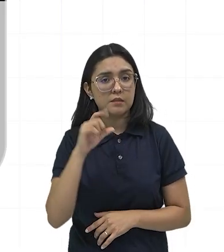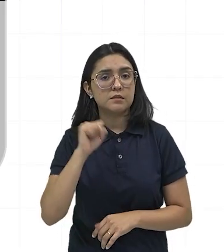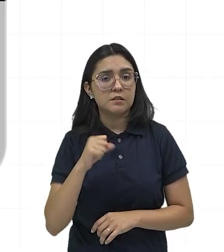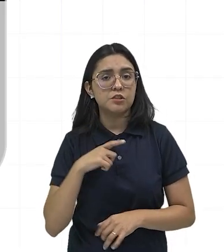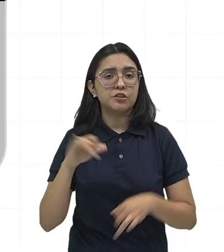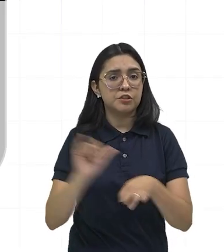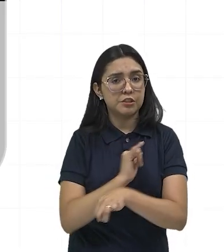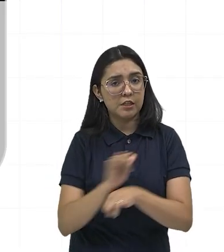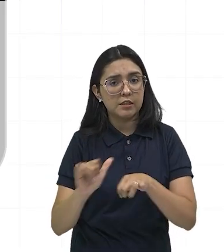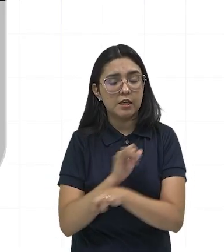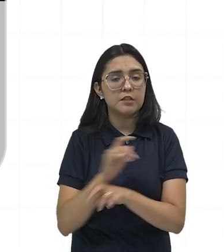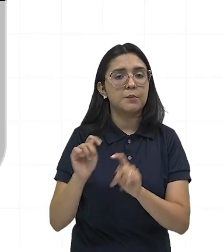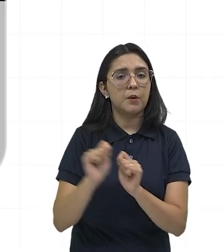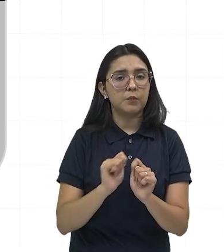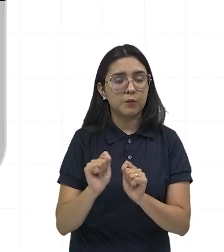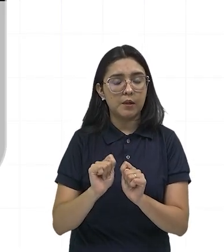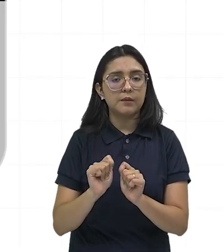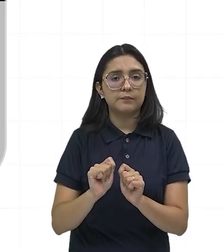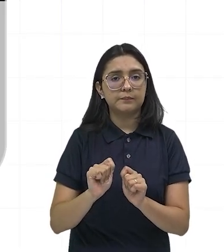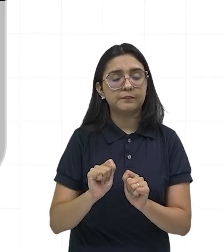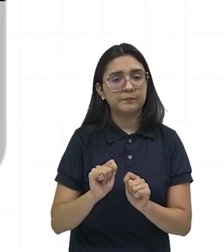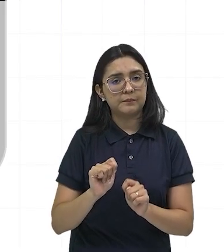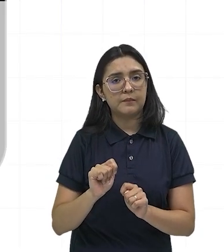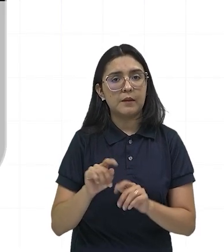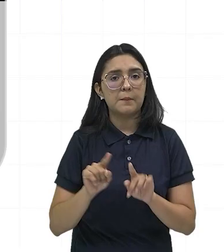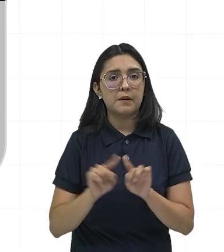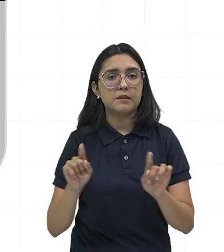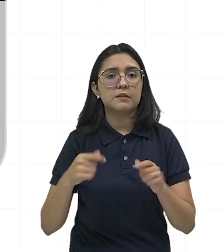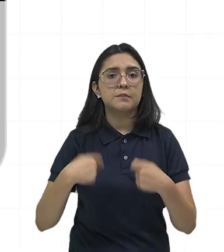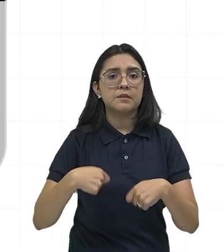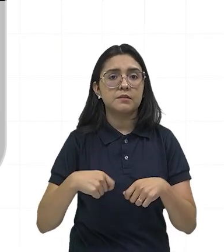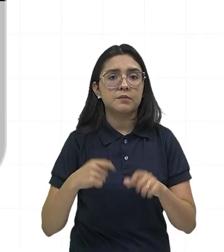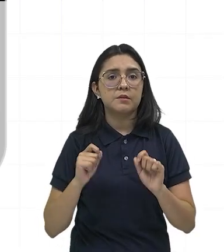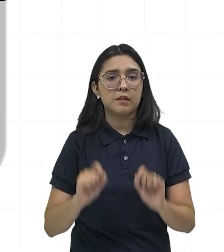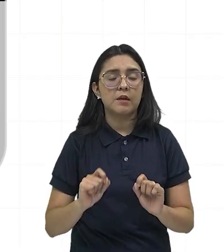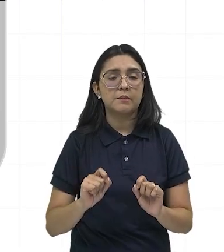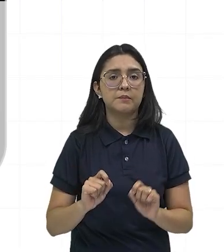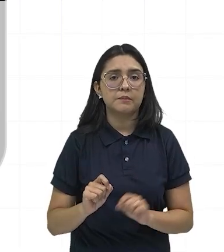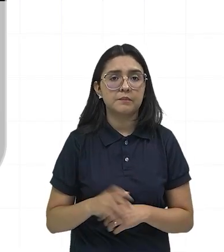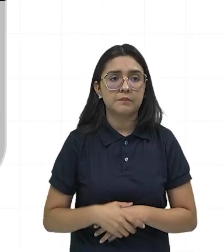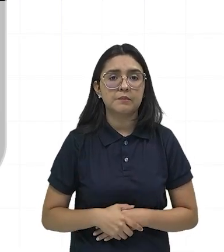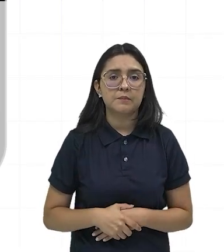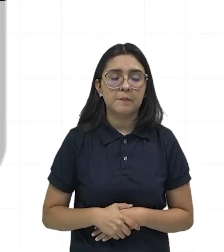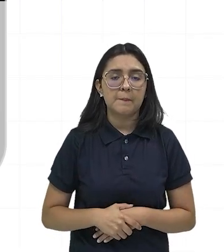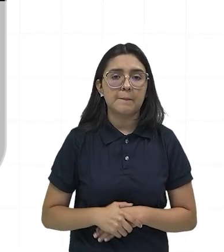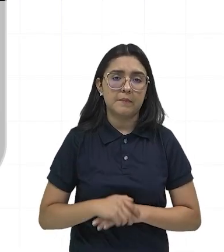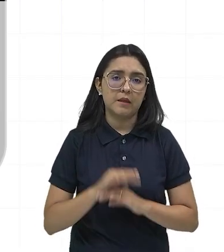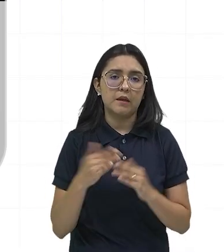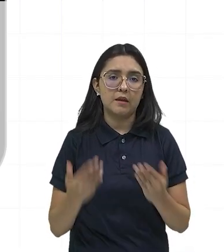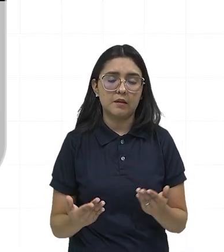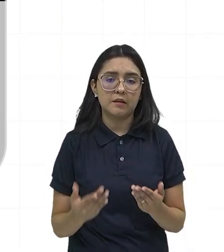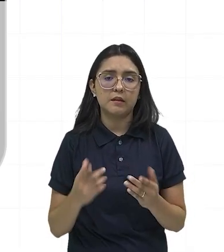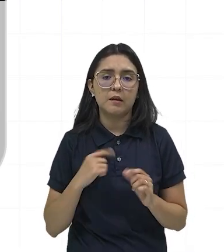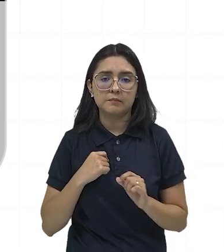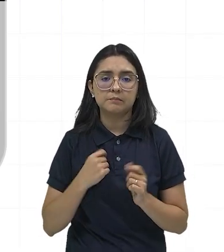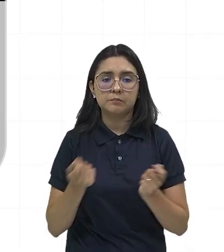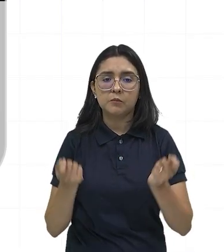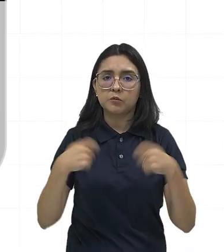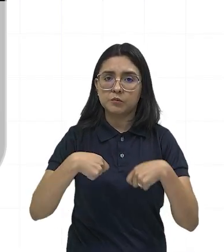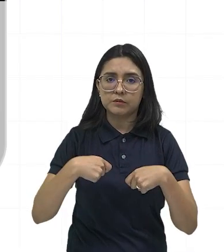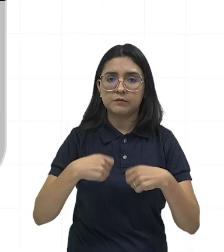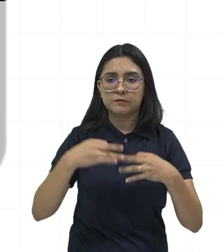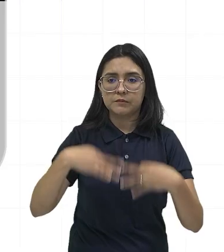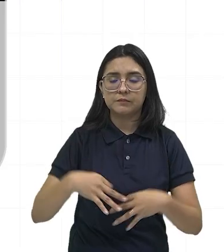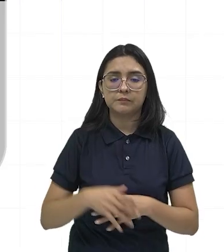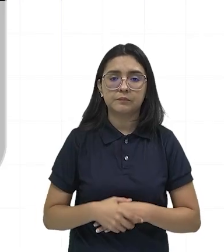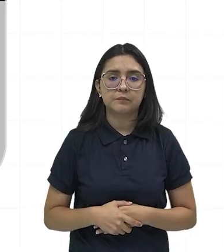para tentar controlar, sendo que é necessário que a gente torne tudo isso mais efetivo,